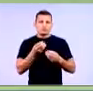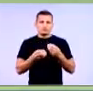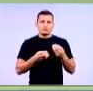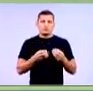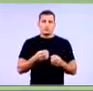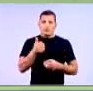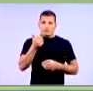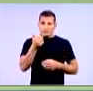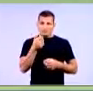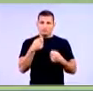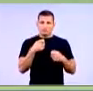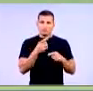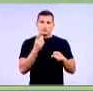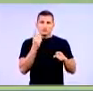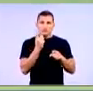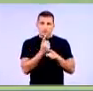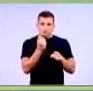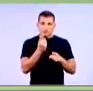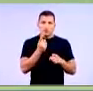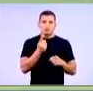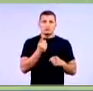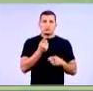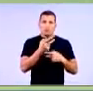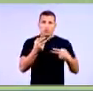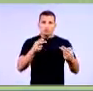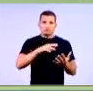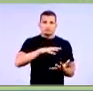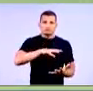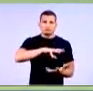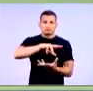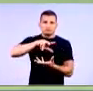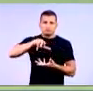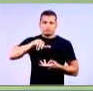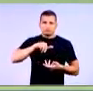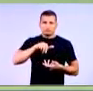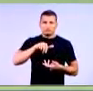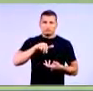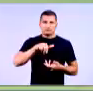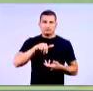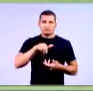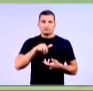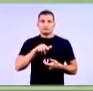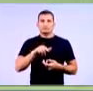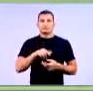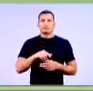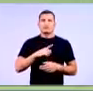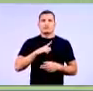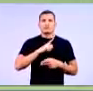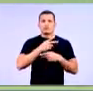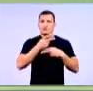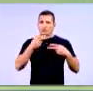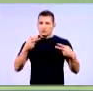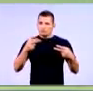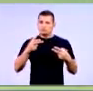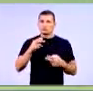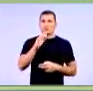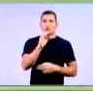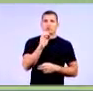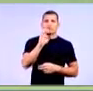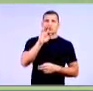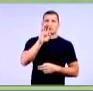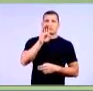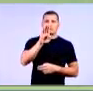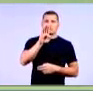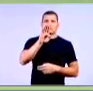ele identifica as coisas do mundo, né? Então, as coisas do mundo, elas são representadas por coisas, objetos e